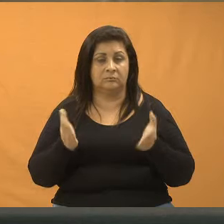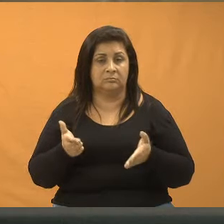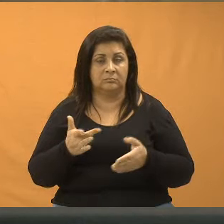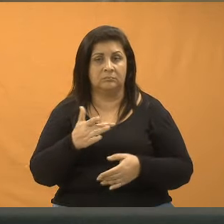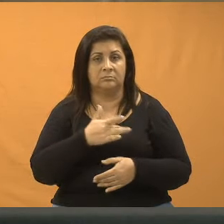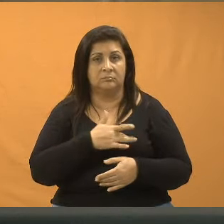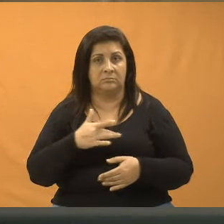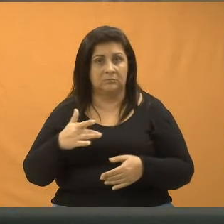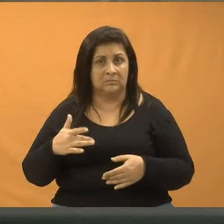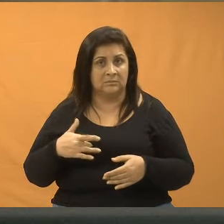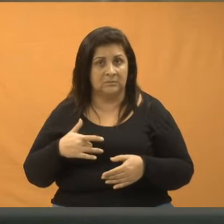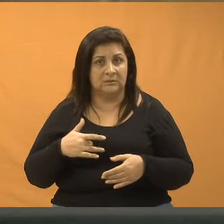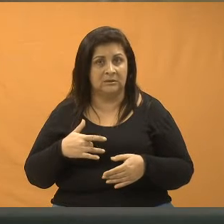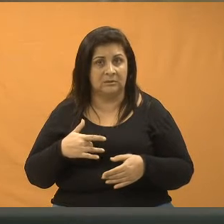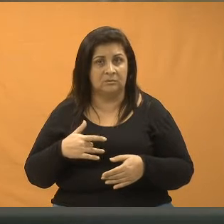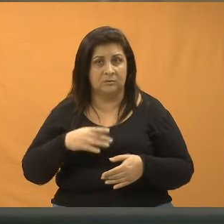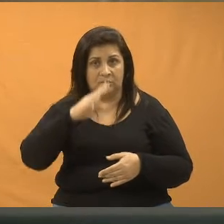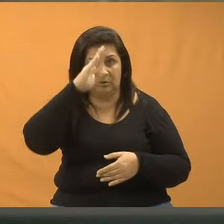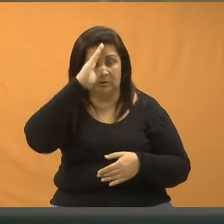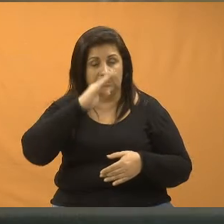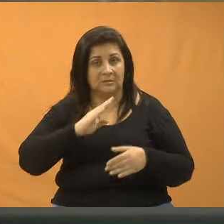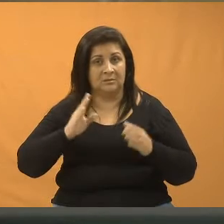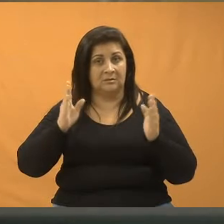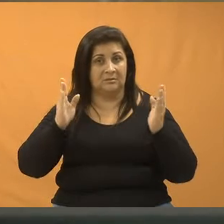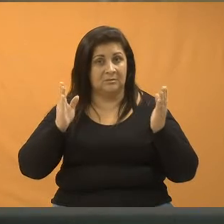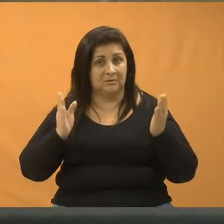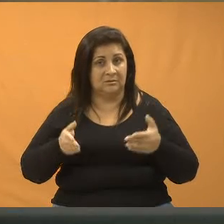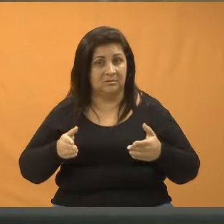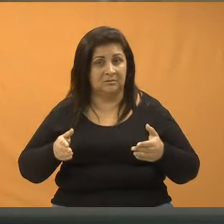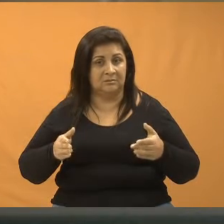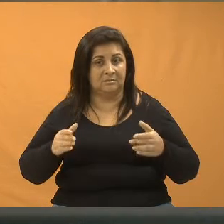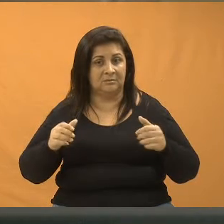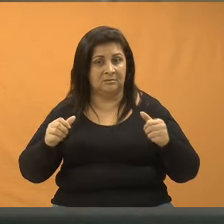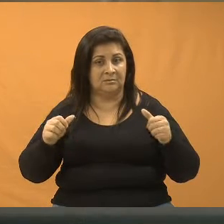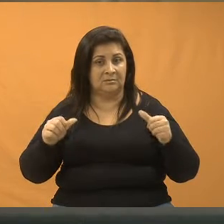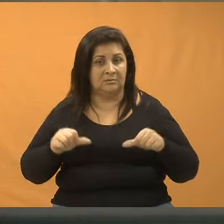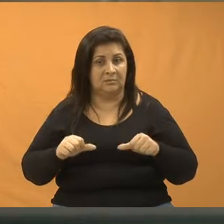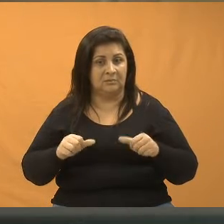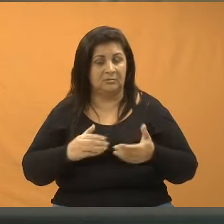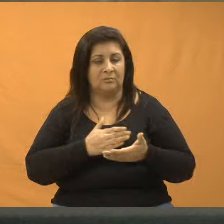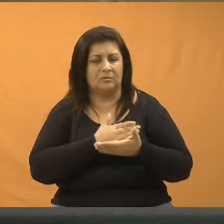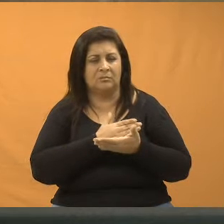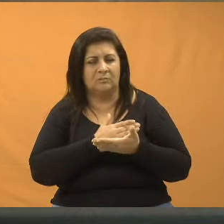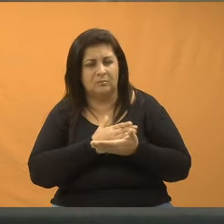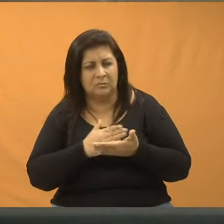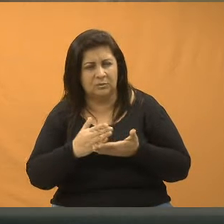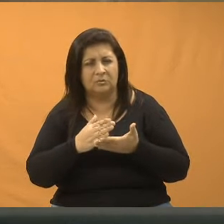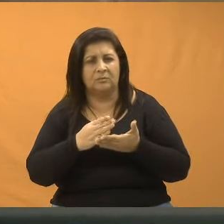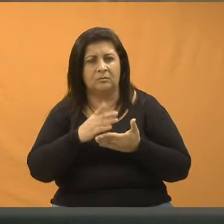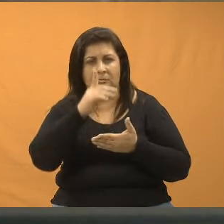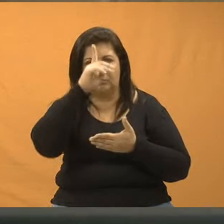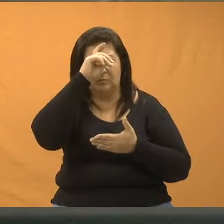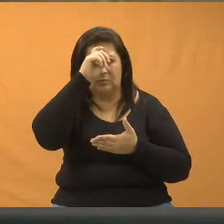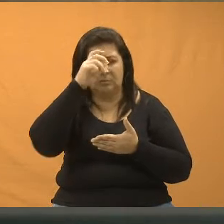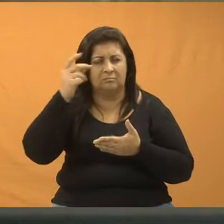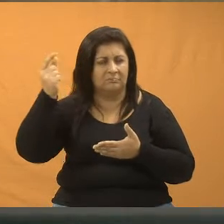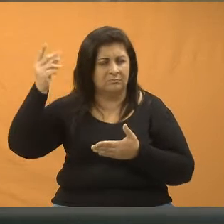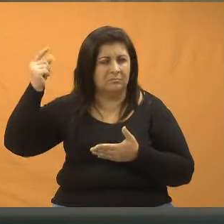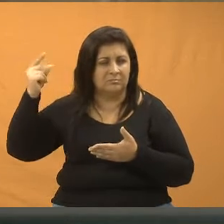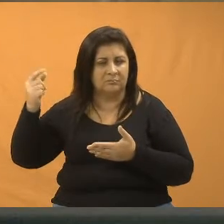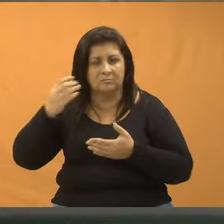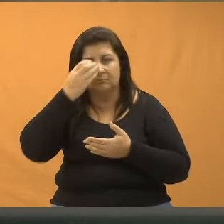já é bem diferente do que era quando se formou as Santa Casas, né? Que